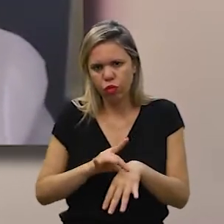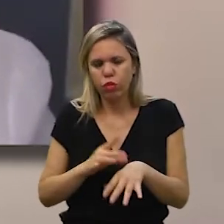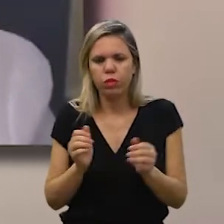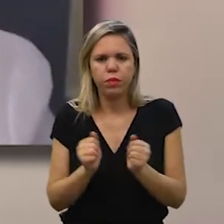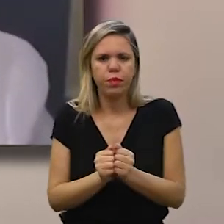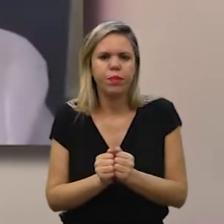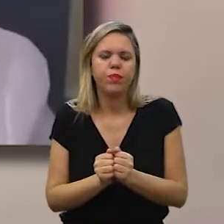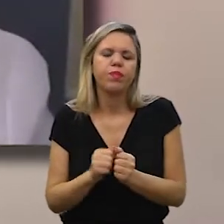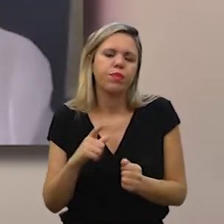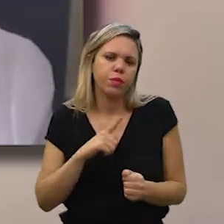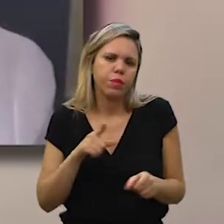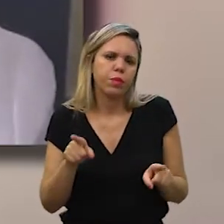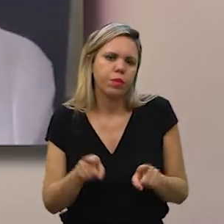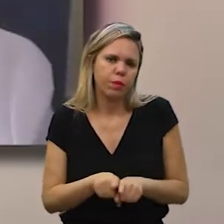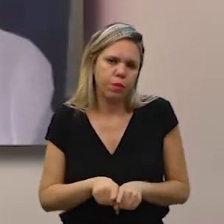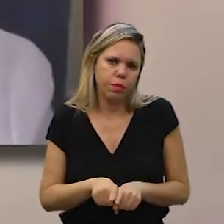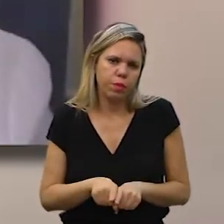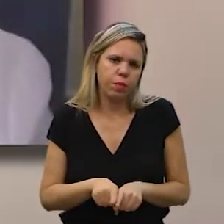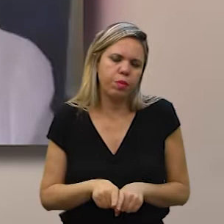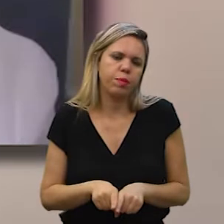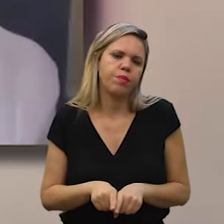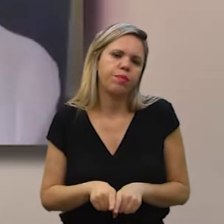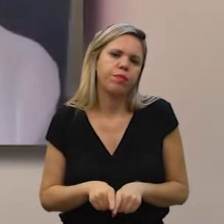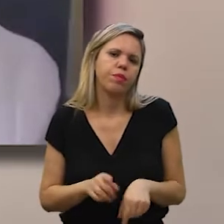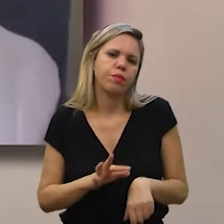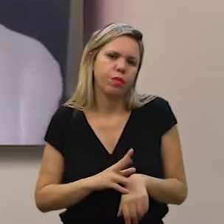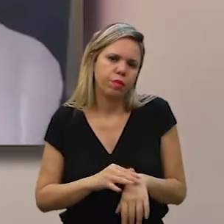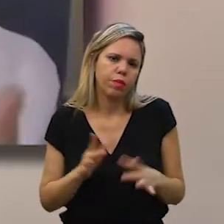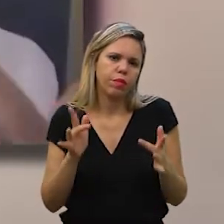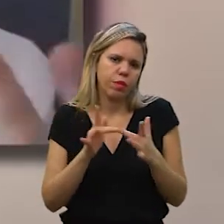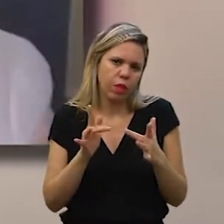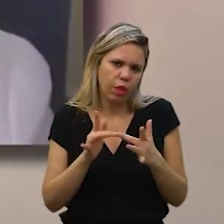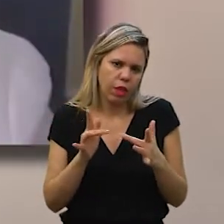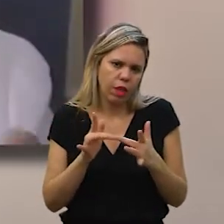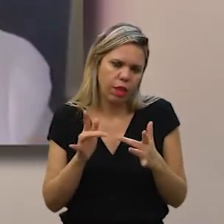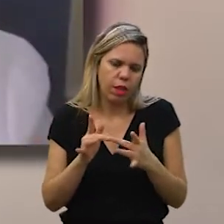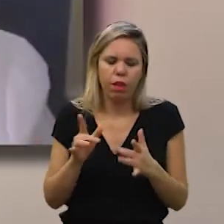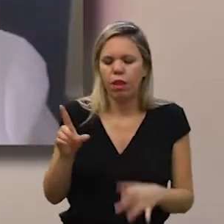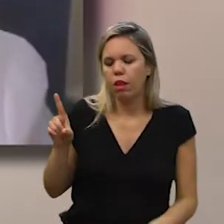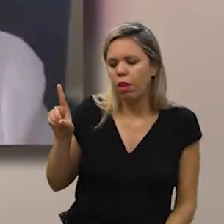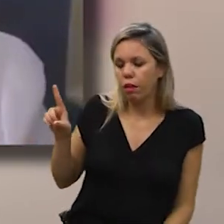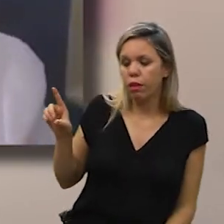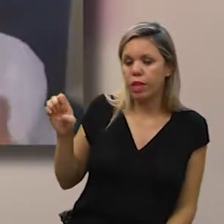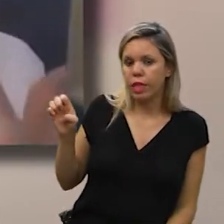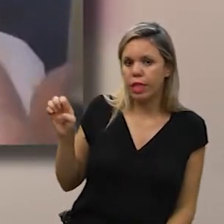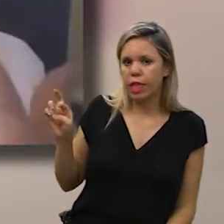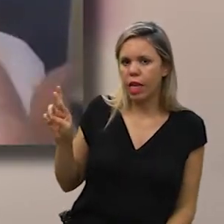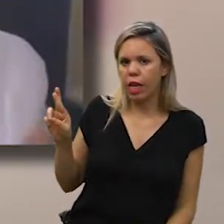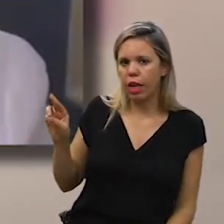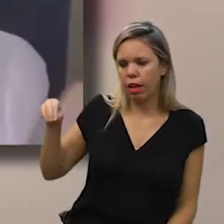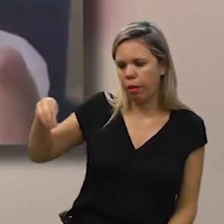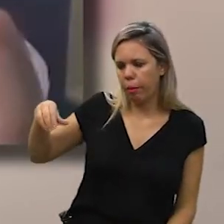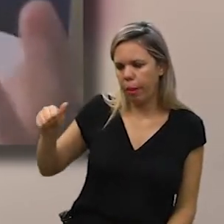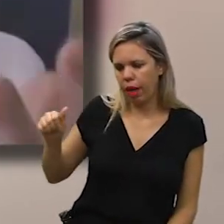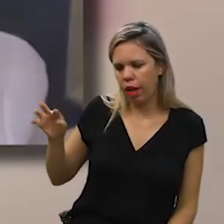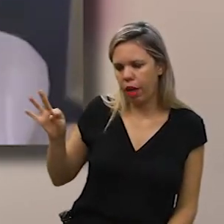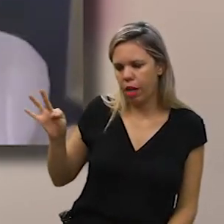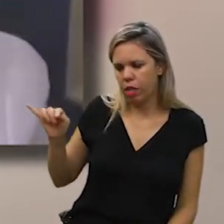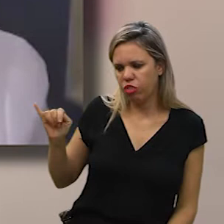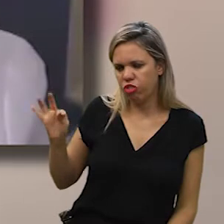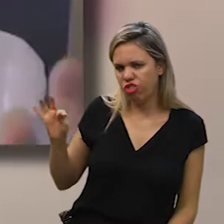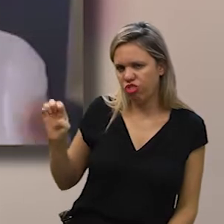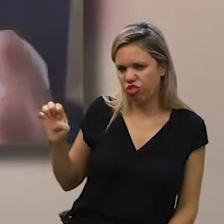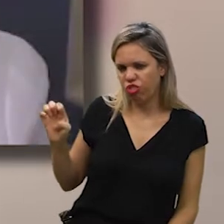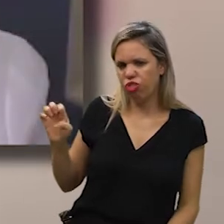doenças juntas. E tem também a dermatite de contato, que é aquela dermatite é o mesmo